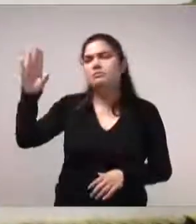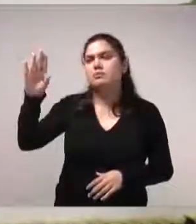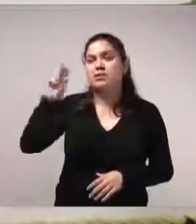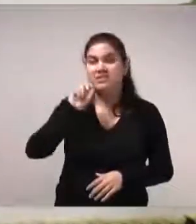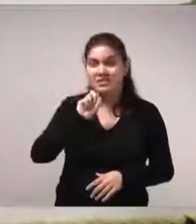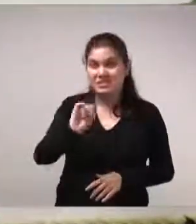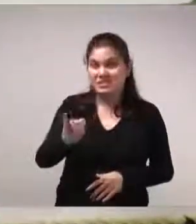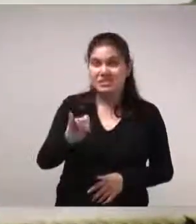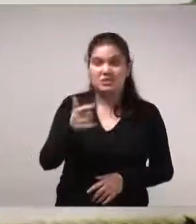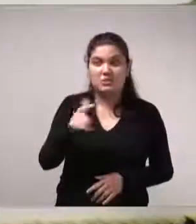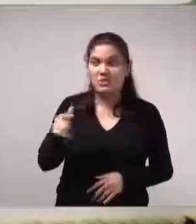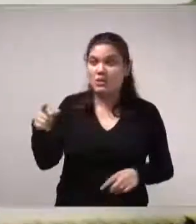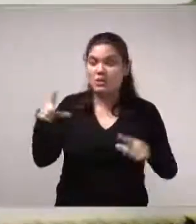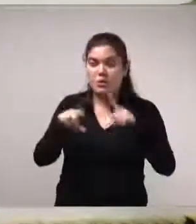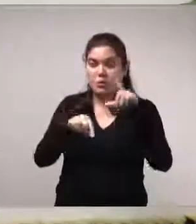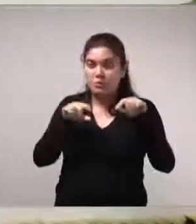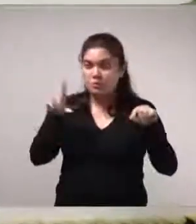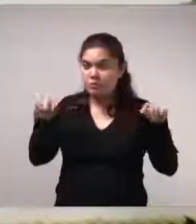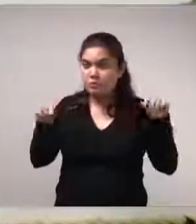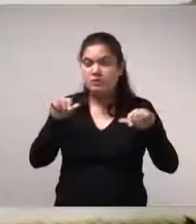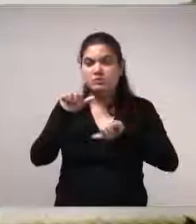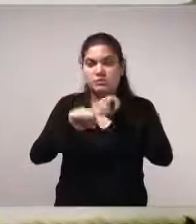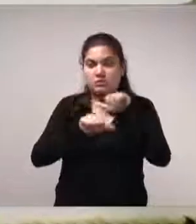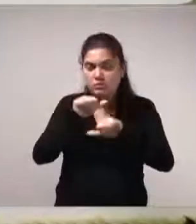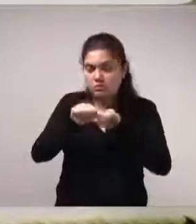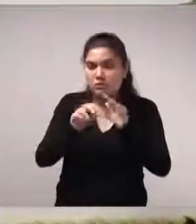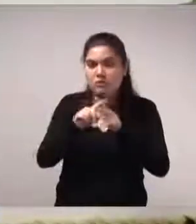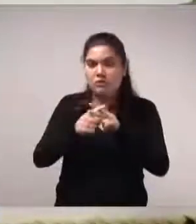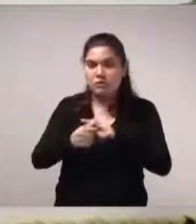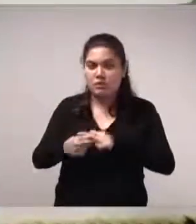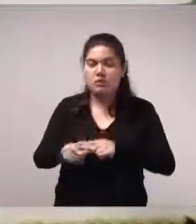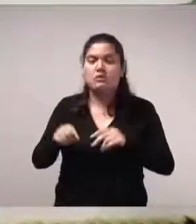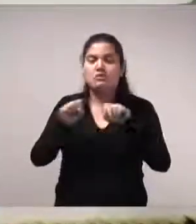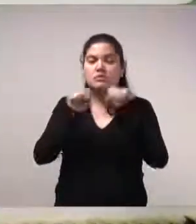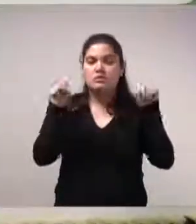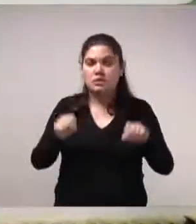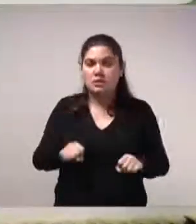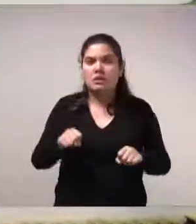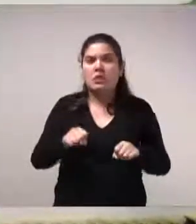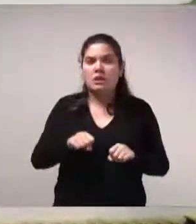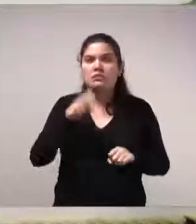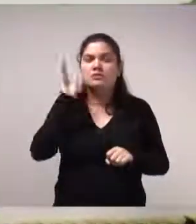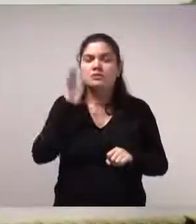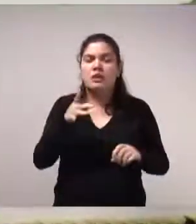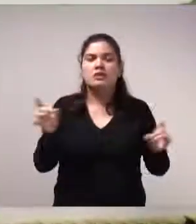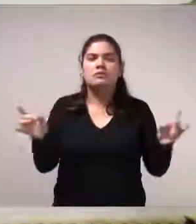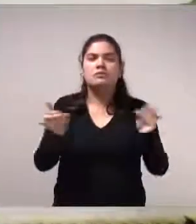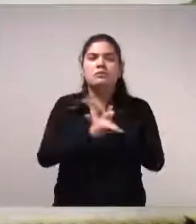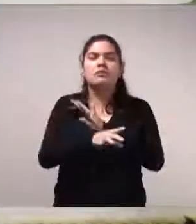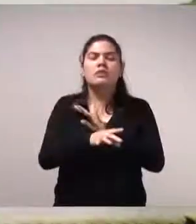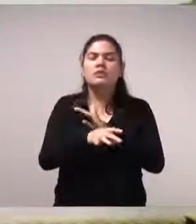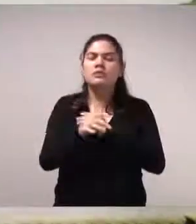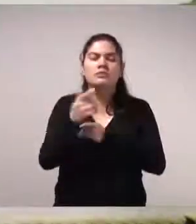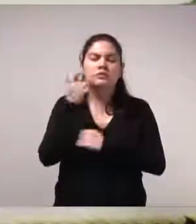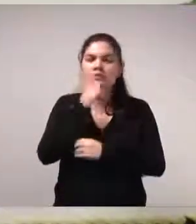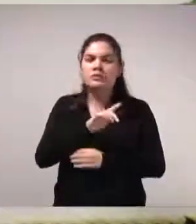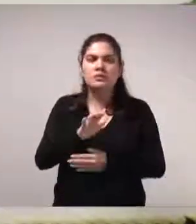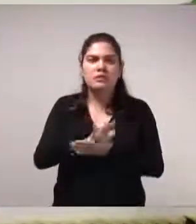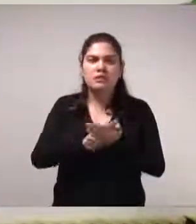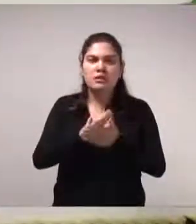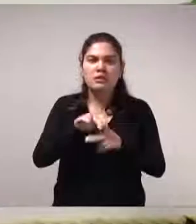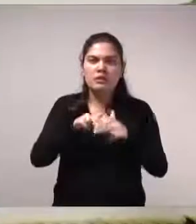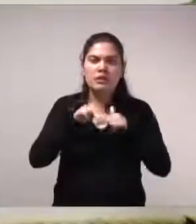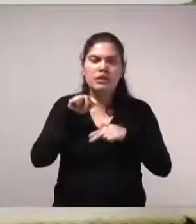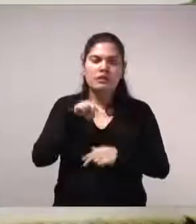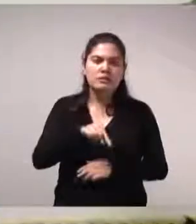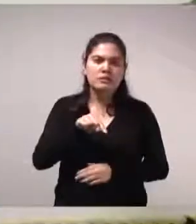tiver a opção de ajustar o seu sistema às demandas, já se torna insustentável a partir daí.